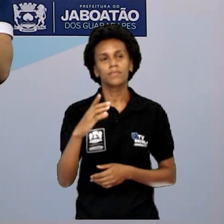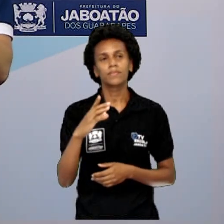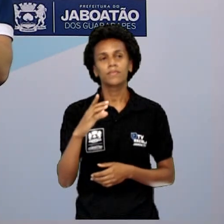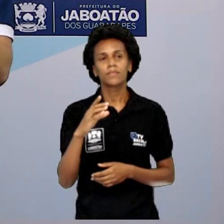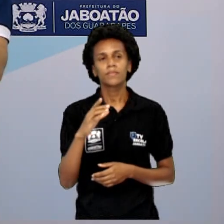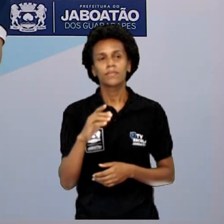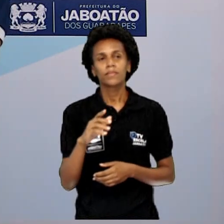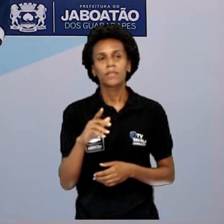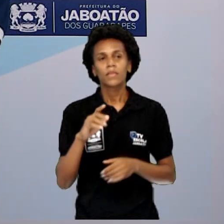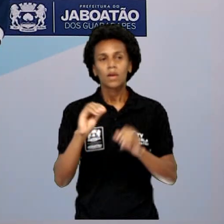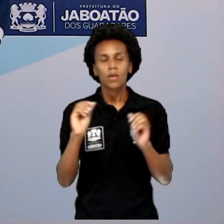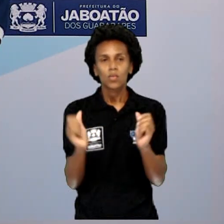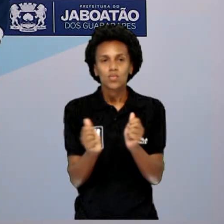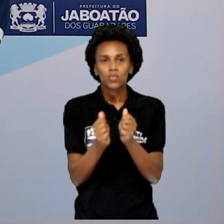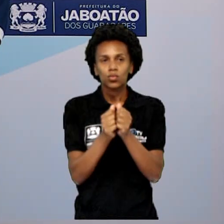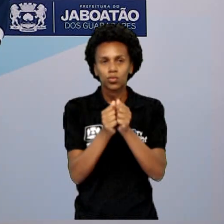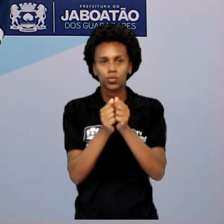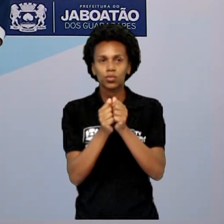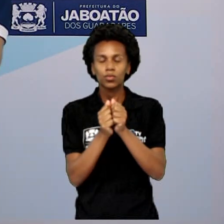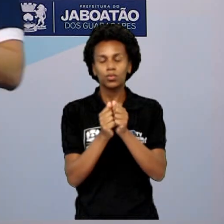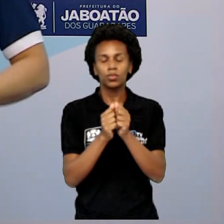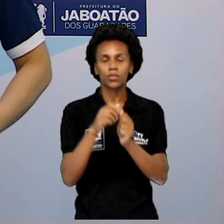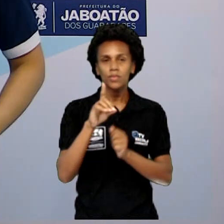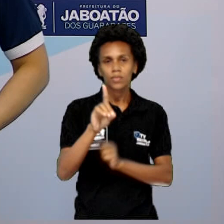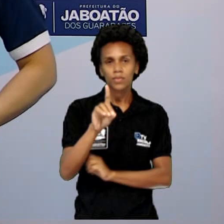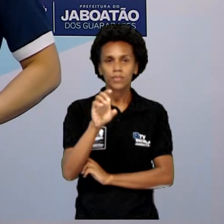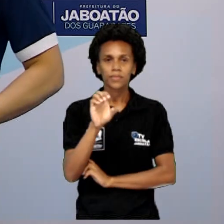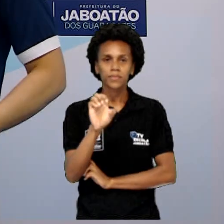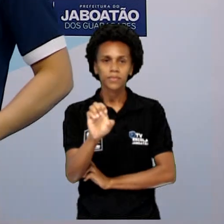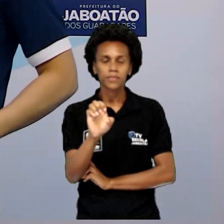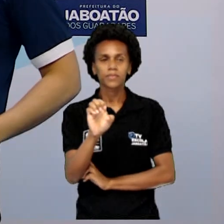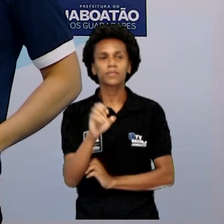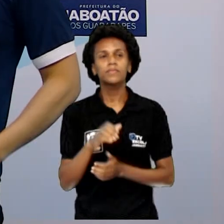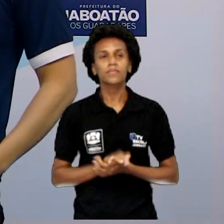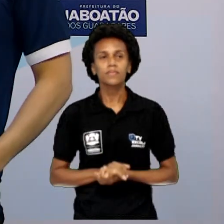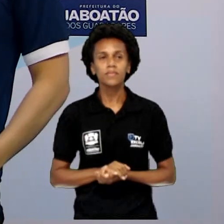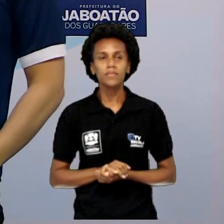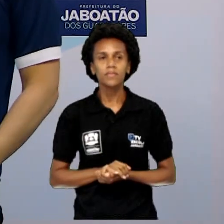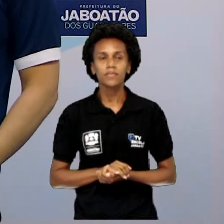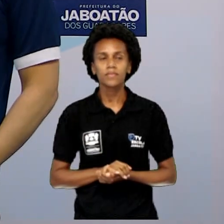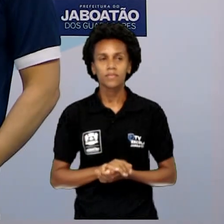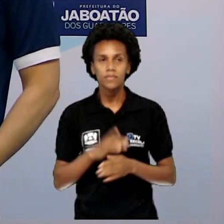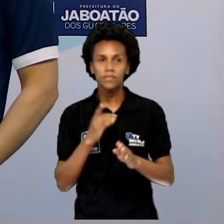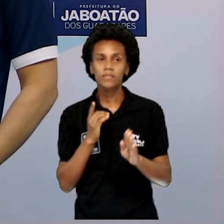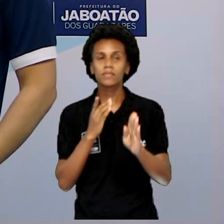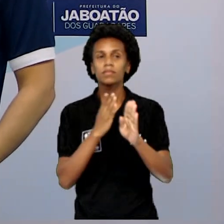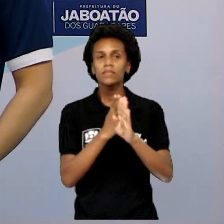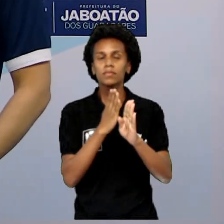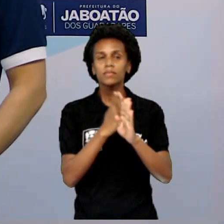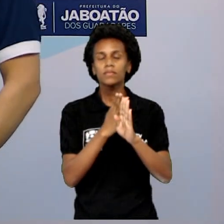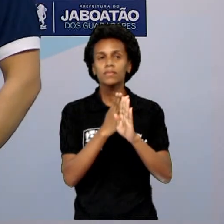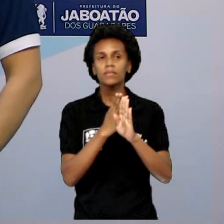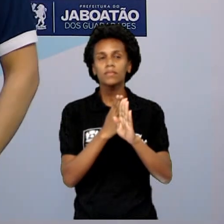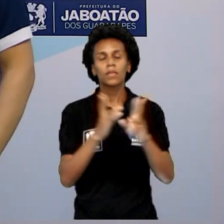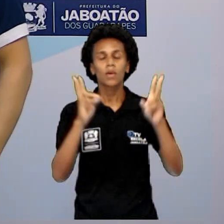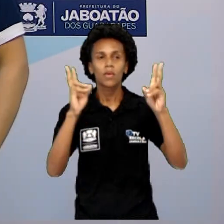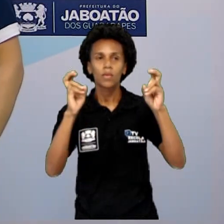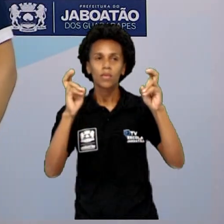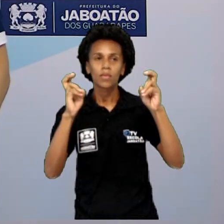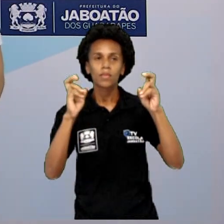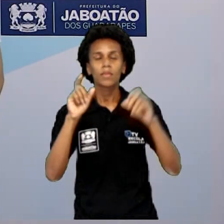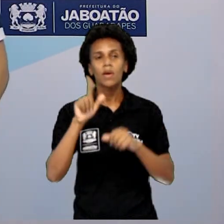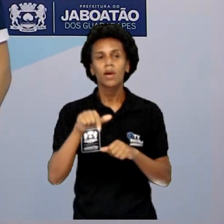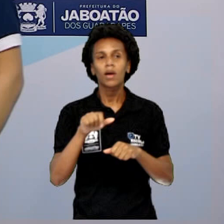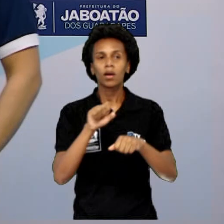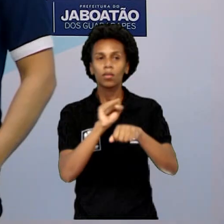que vai ser utilizada para unir os termos. Dessa forma, a gente encontra aí a presença de um termo que é substantivo. Por